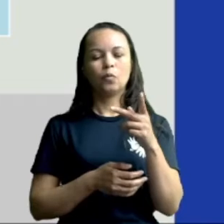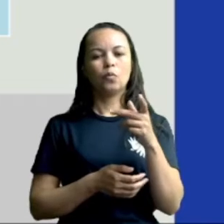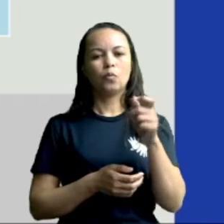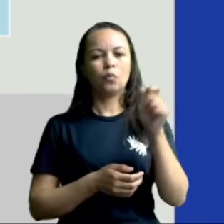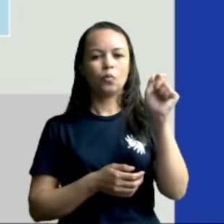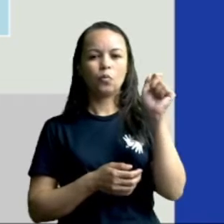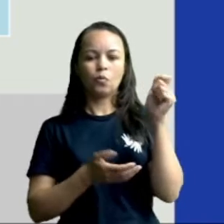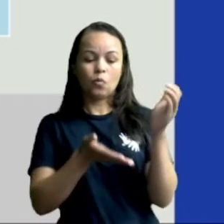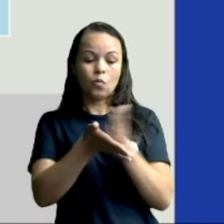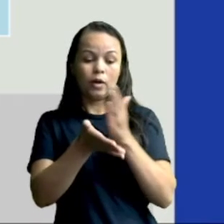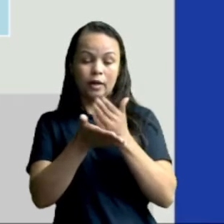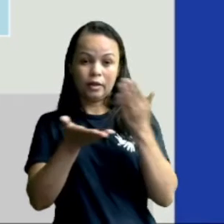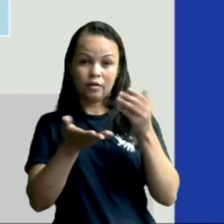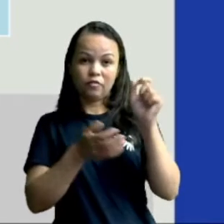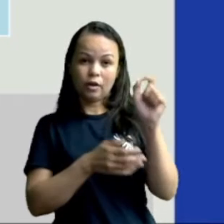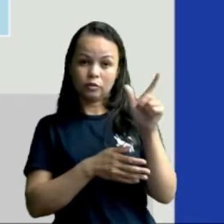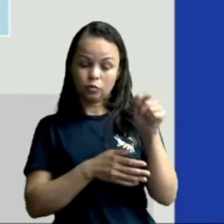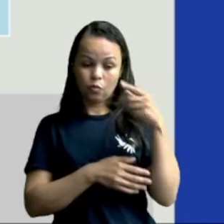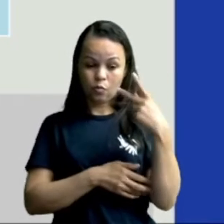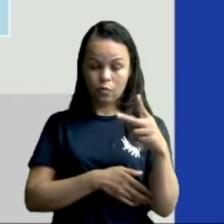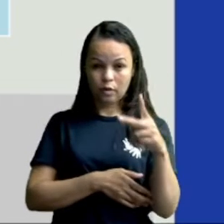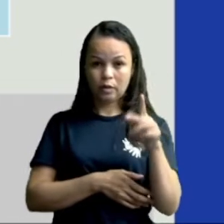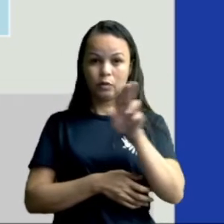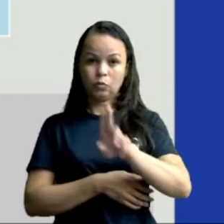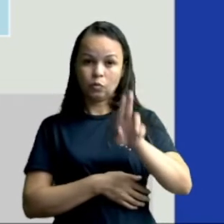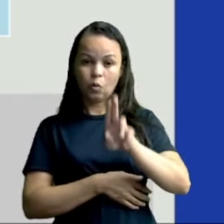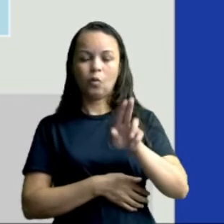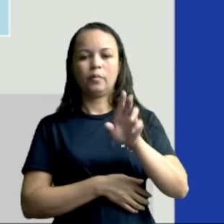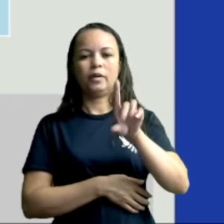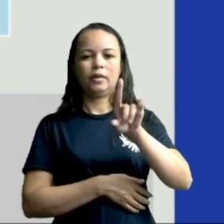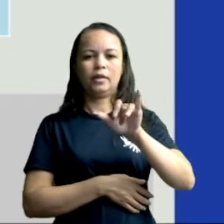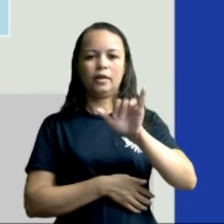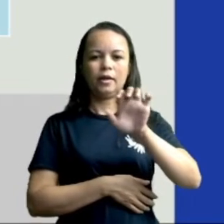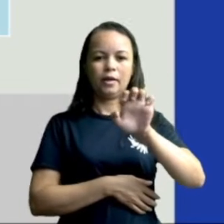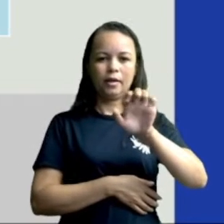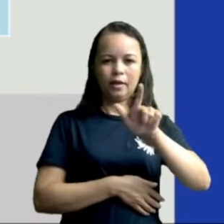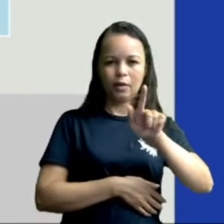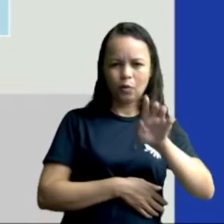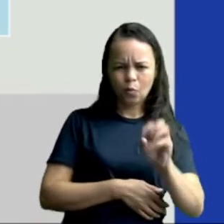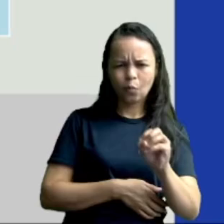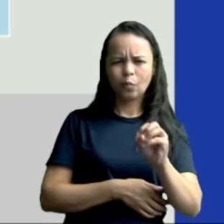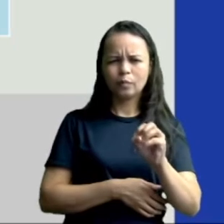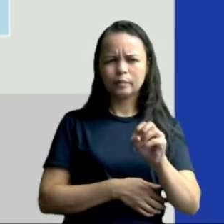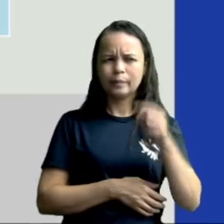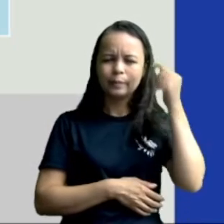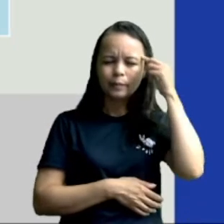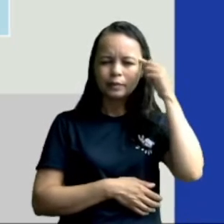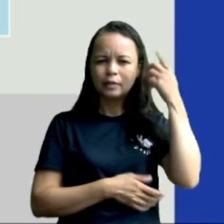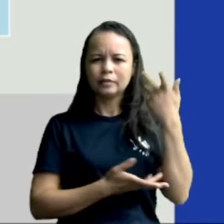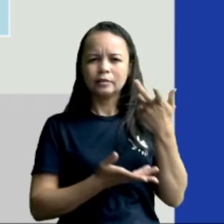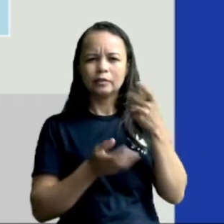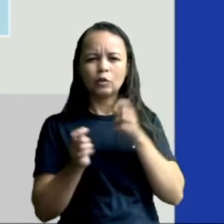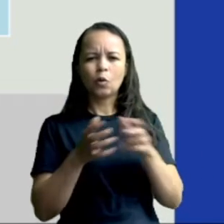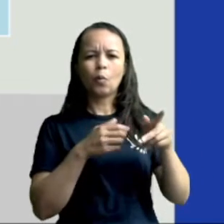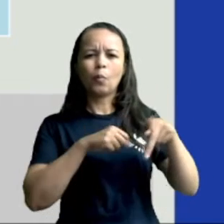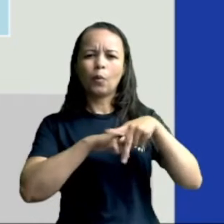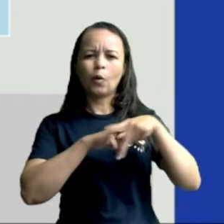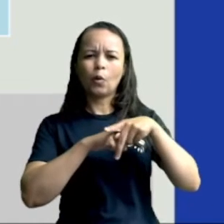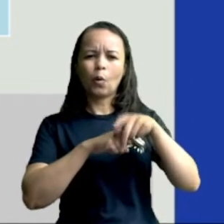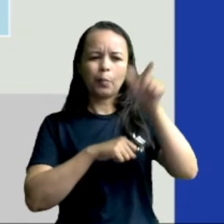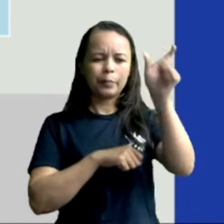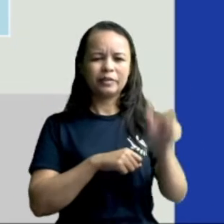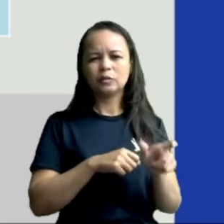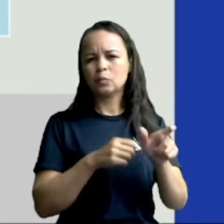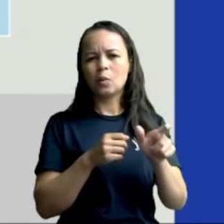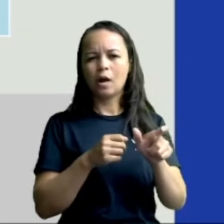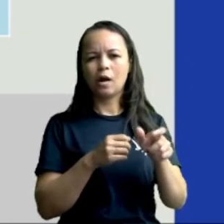azul e ele se chama Diego. Já pensou se eu tirasse o acento do pronome pessoal e escrevesse, eu não